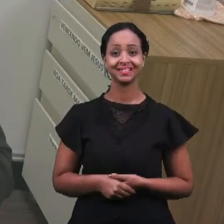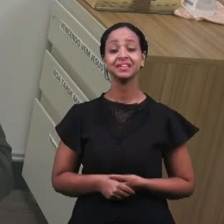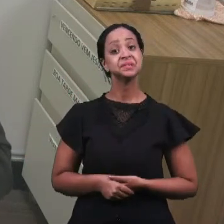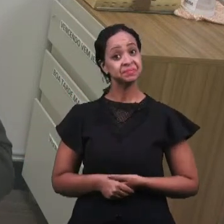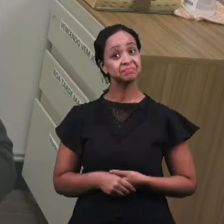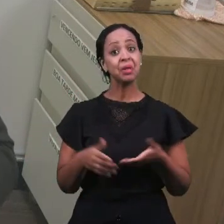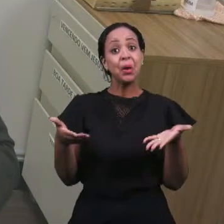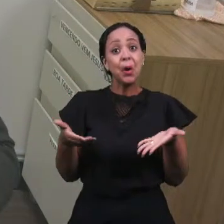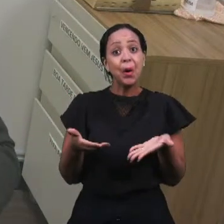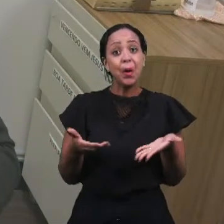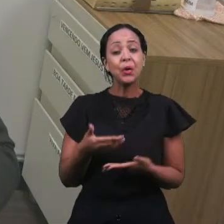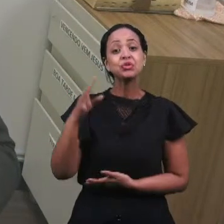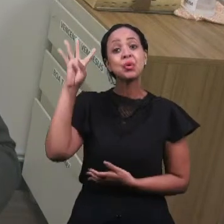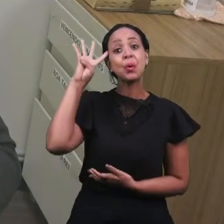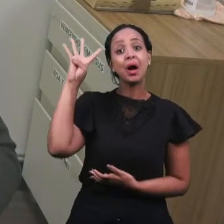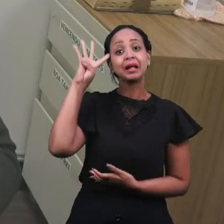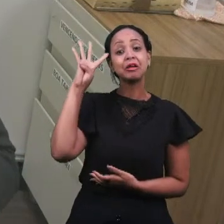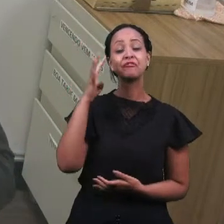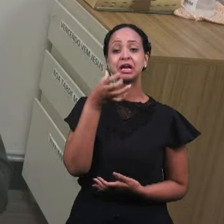hoje é quarta-feira, dia